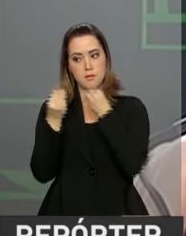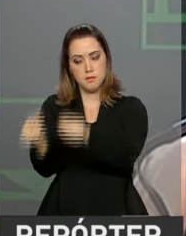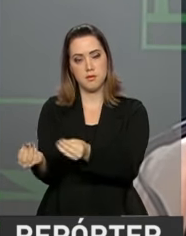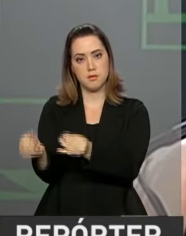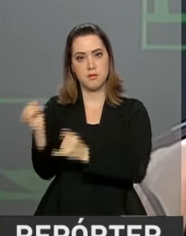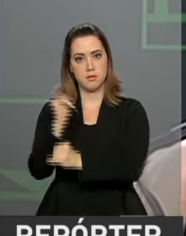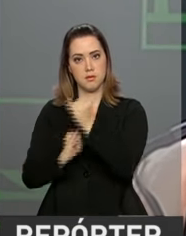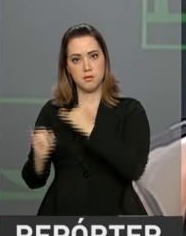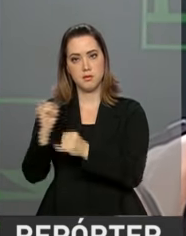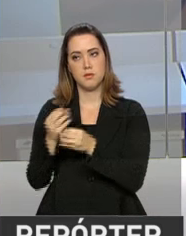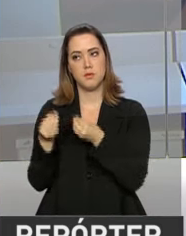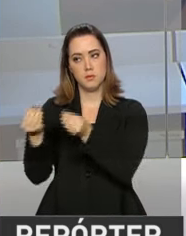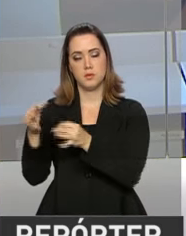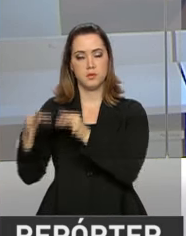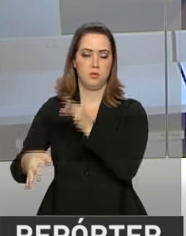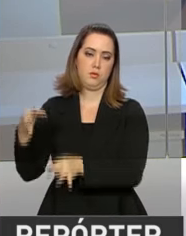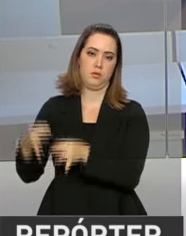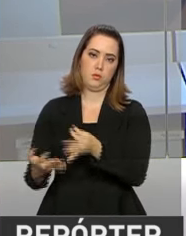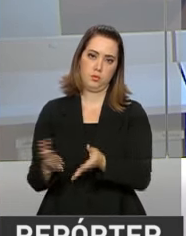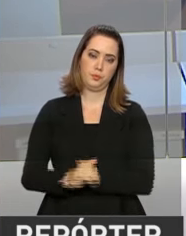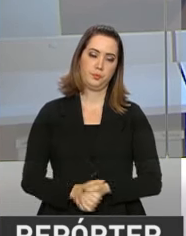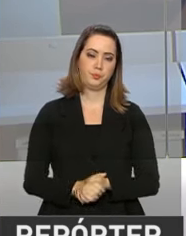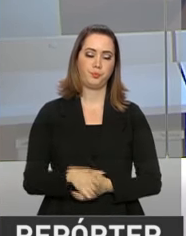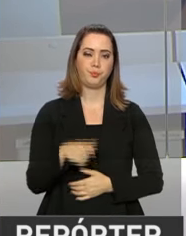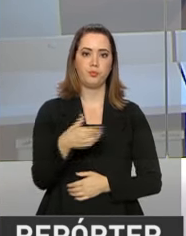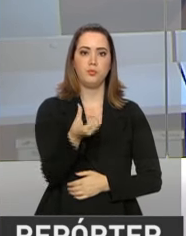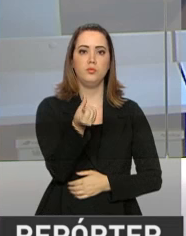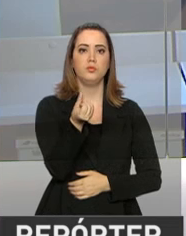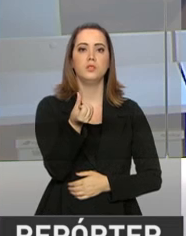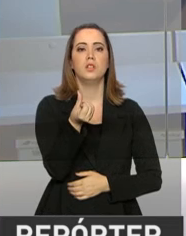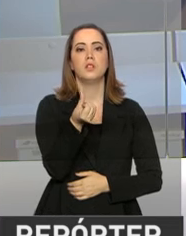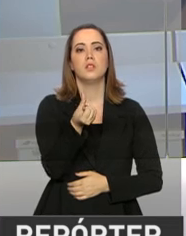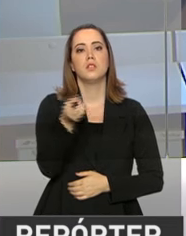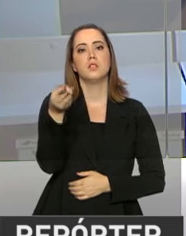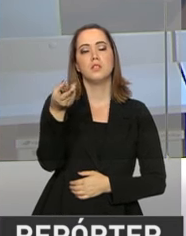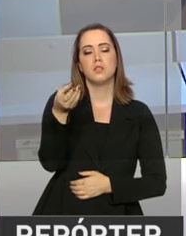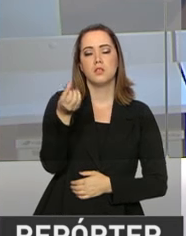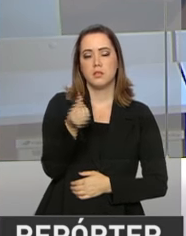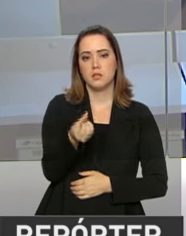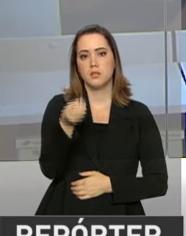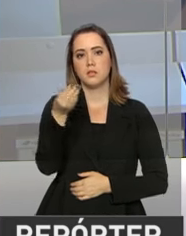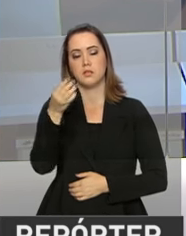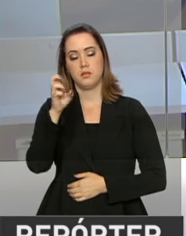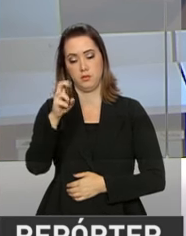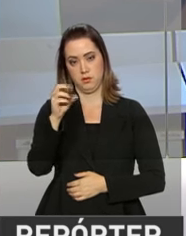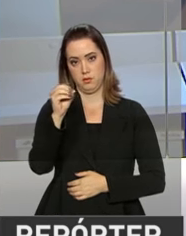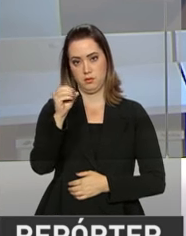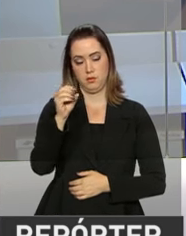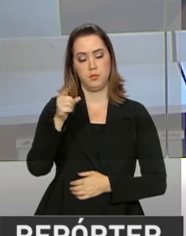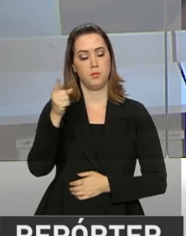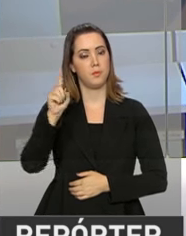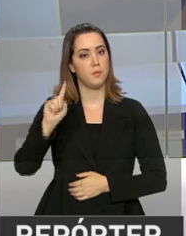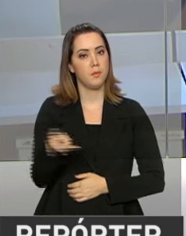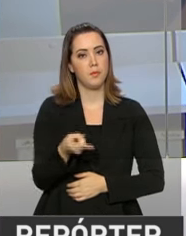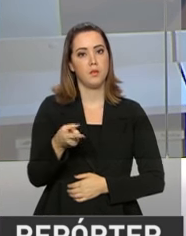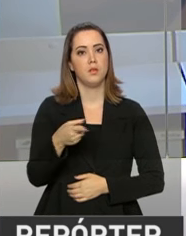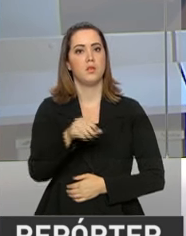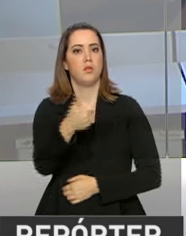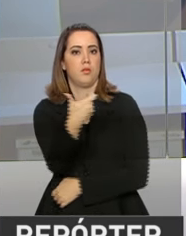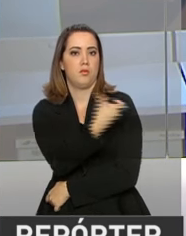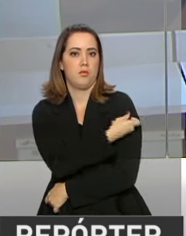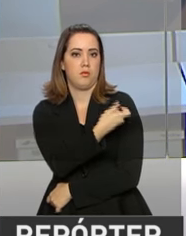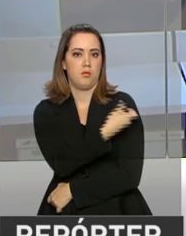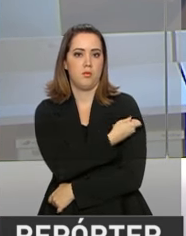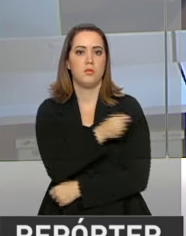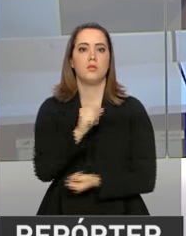informações brasileiras. 6 milhões e 500 mil doses de vacinas vão ser produzidas pelo Instituto